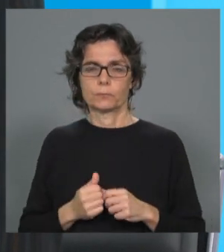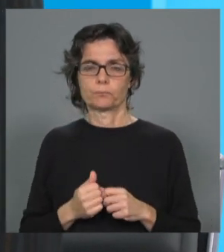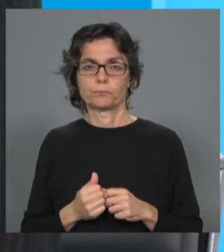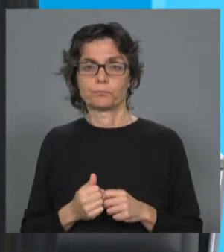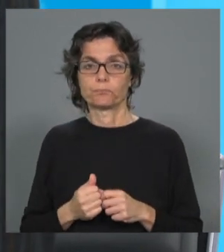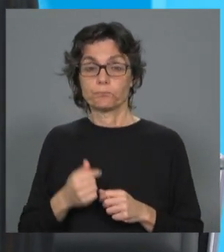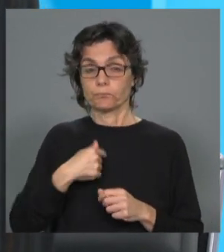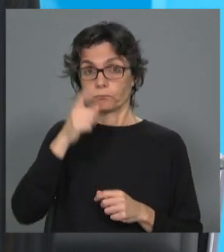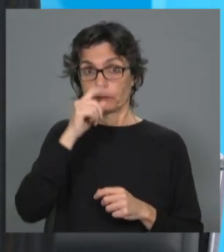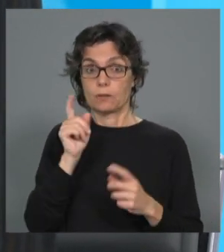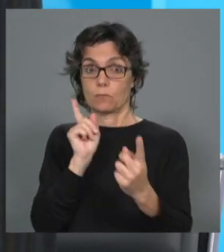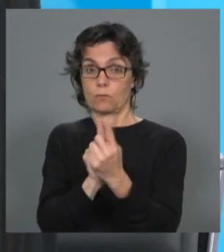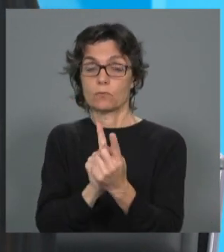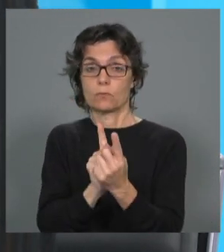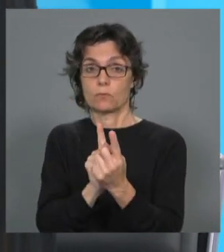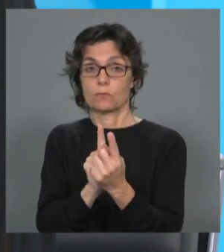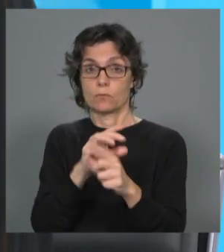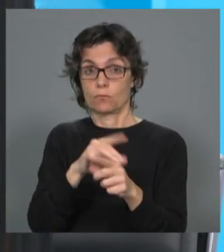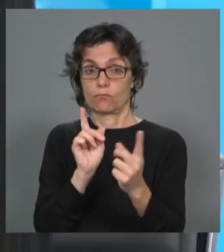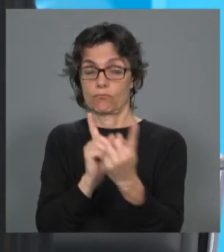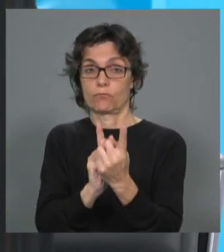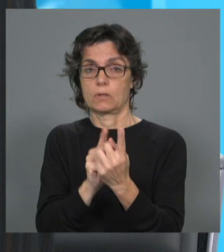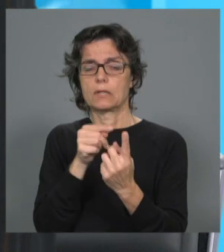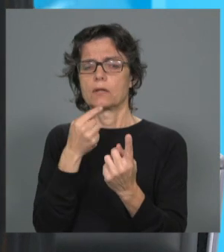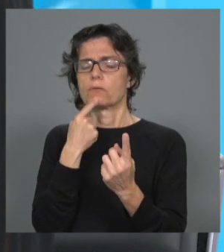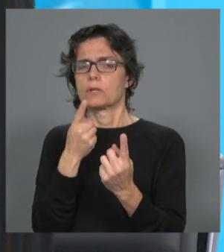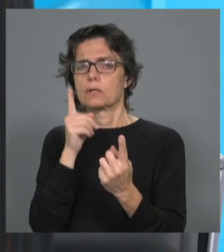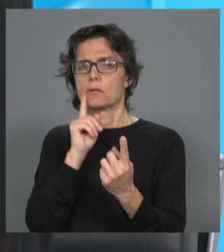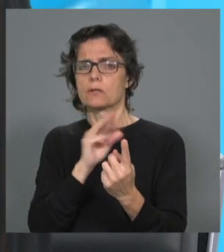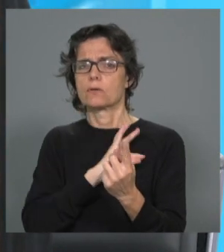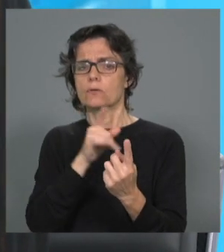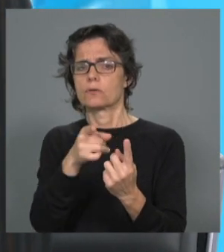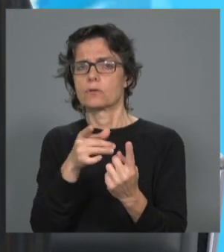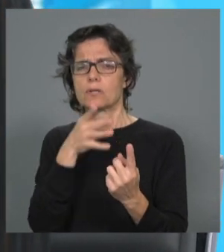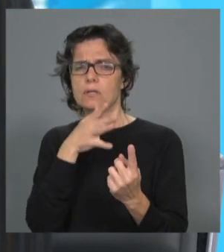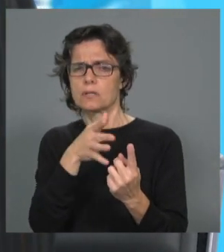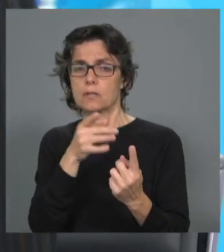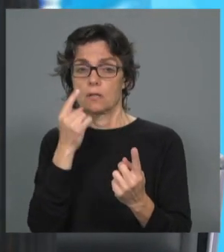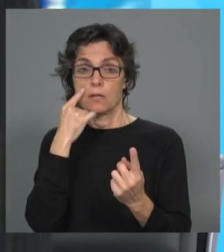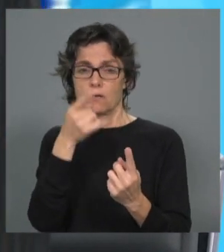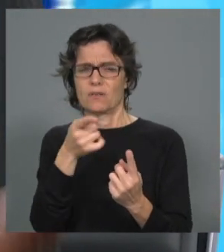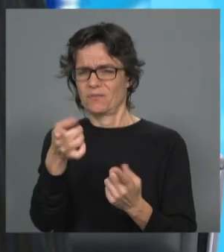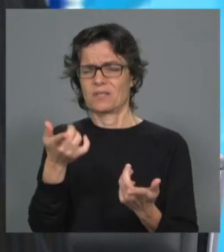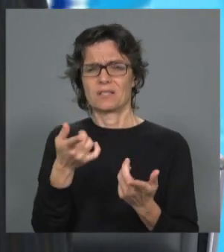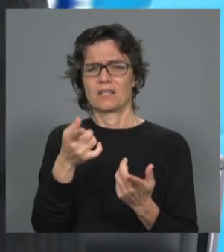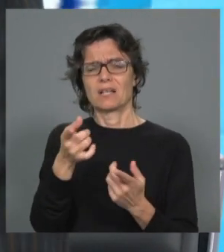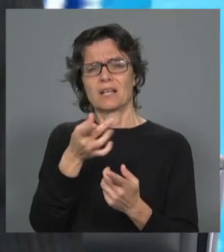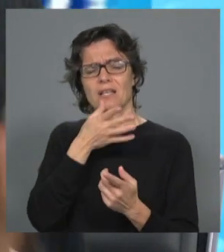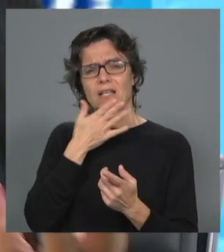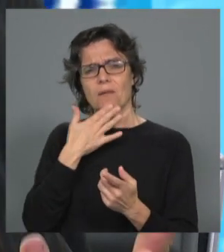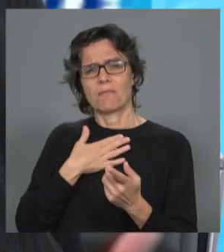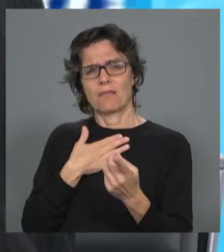numa consulta, eu chamei a atenção a uma senhora que estava a acompanhar e dizer, mas já viu, está-me aqui a valorizar, a pôr